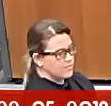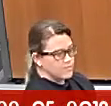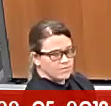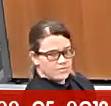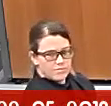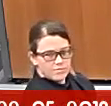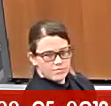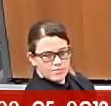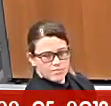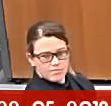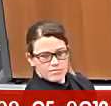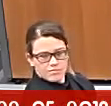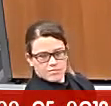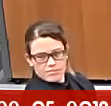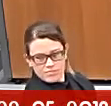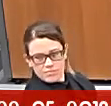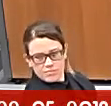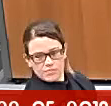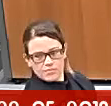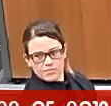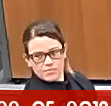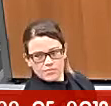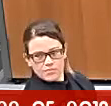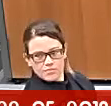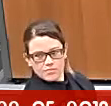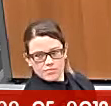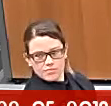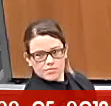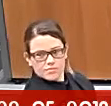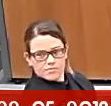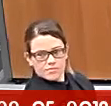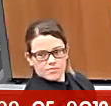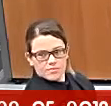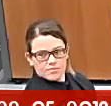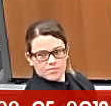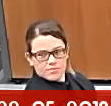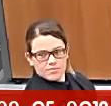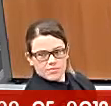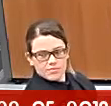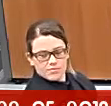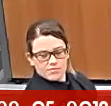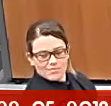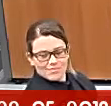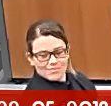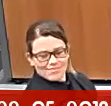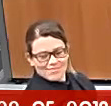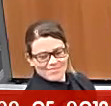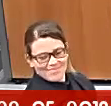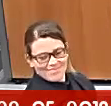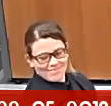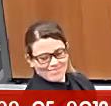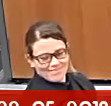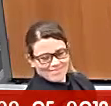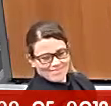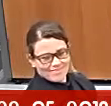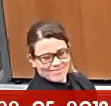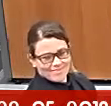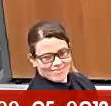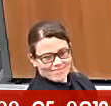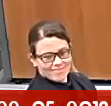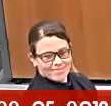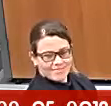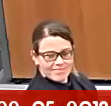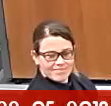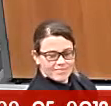repente, poderia ser criado um curso de língua portuguesa escrito para a comunidade surda e ampliar